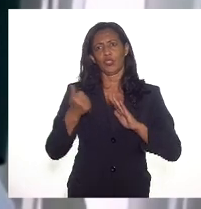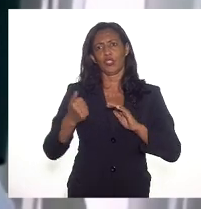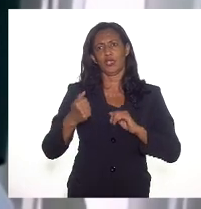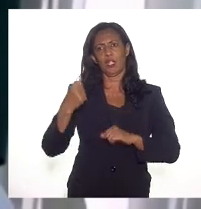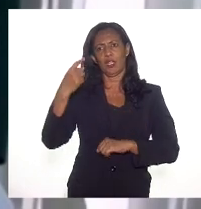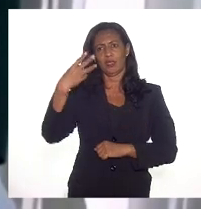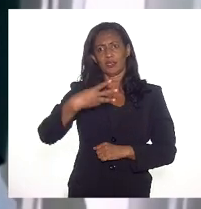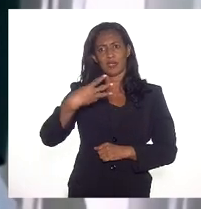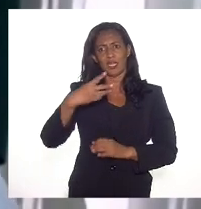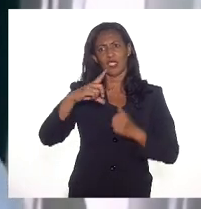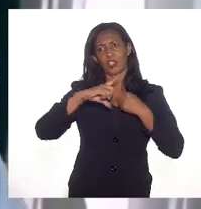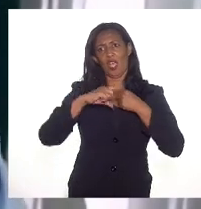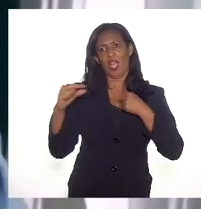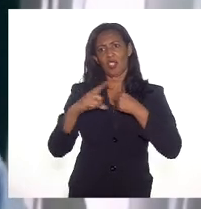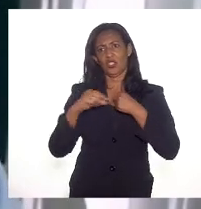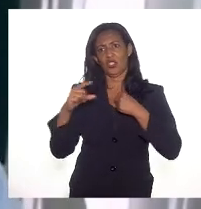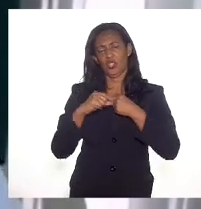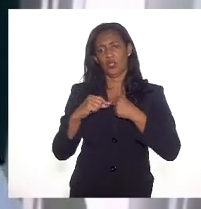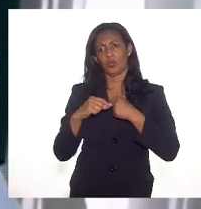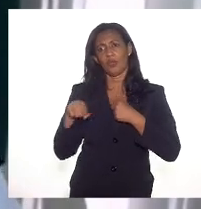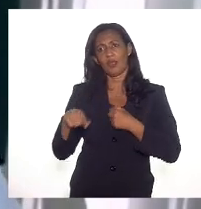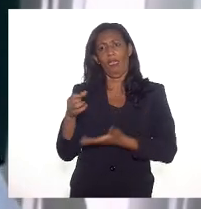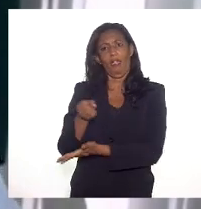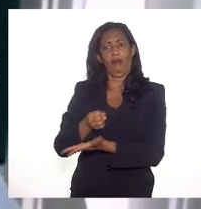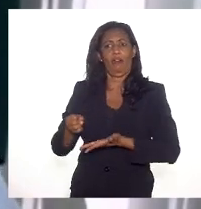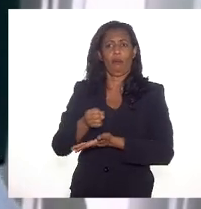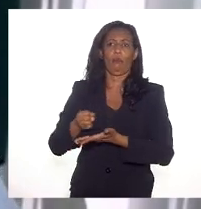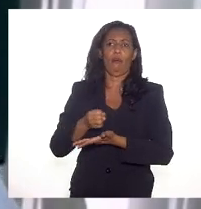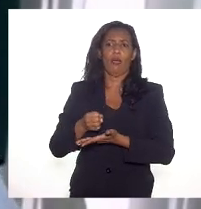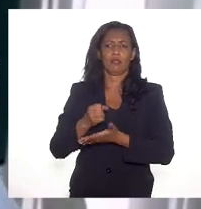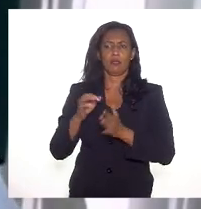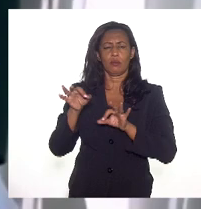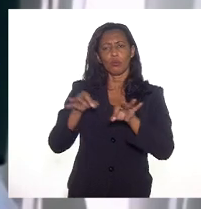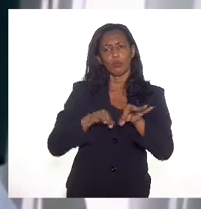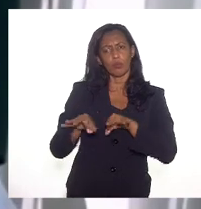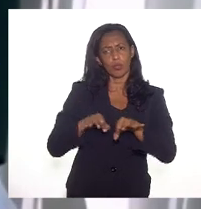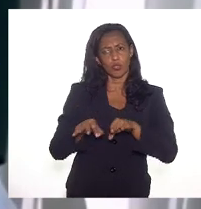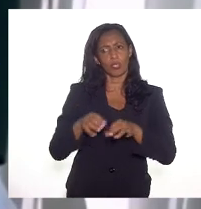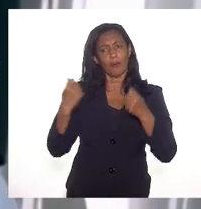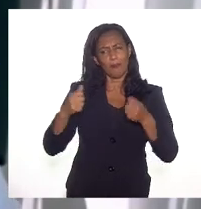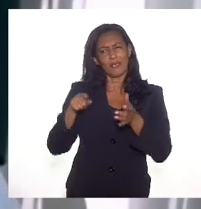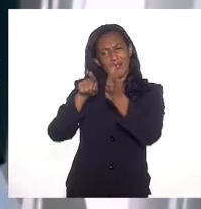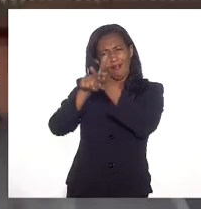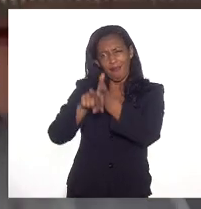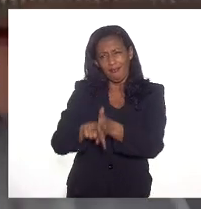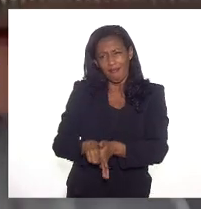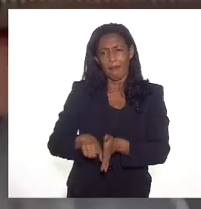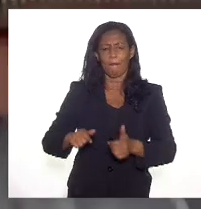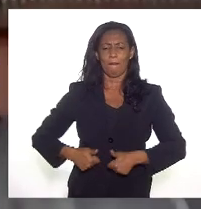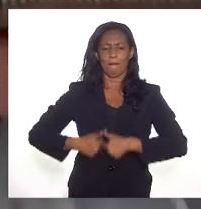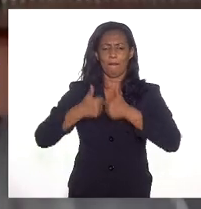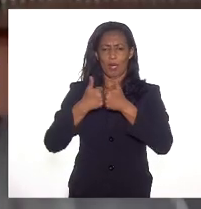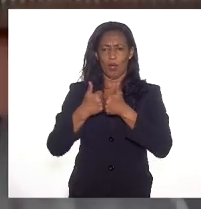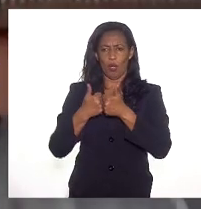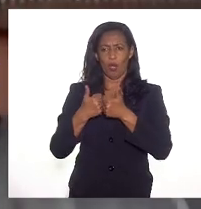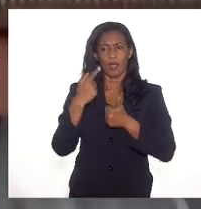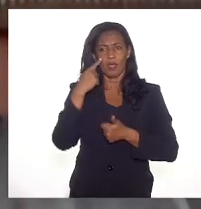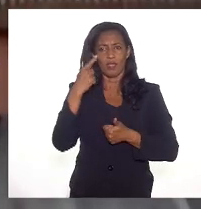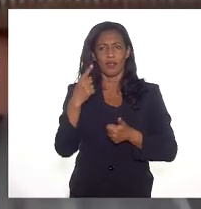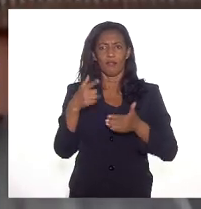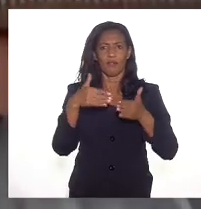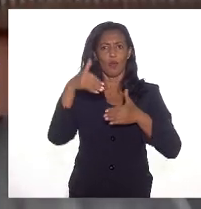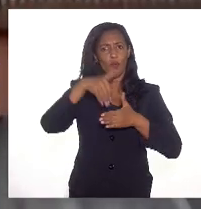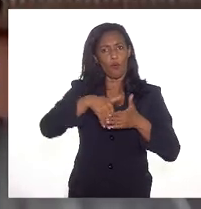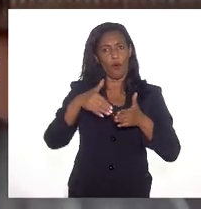o quarto e o quinto, que estruturam o projeto na sua essência. Então, vale a pena mesmo a gente examinar melhor e observar o voto em separado do Luiz